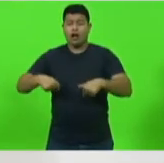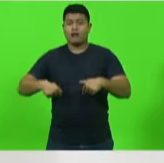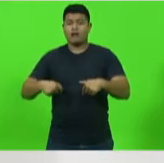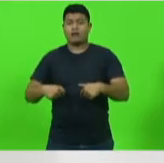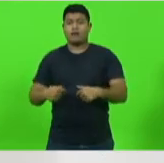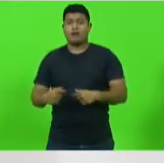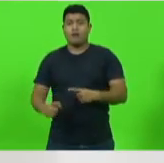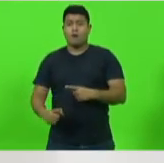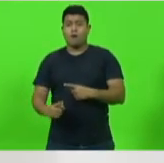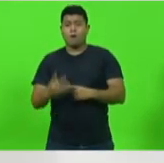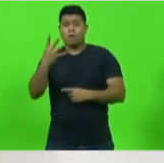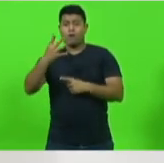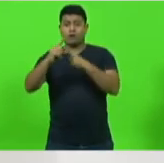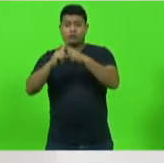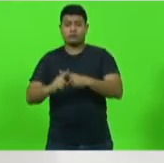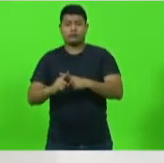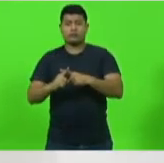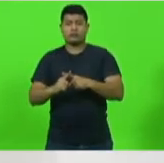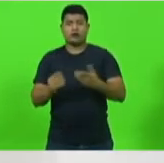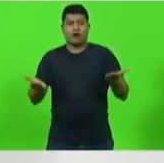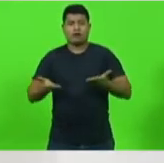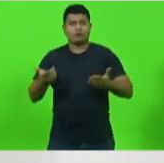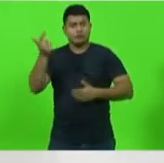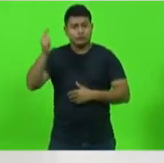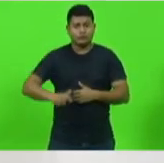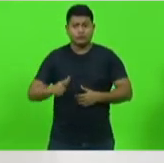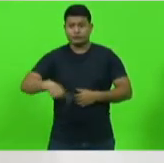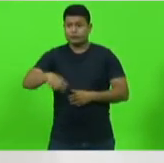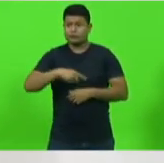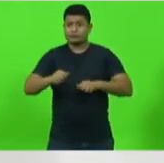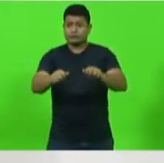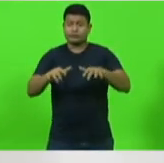mesmo plenário vai ignorar uma lei em vigência?